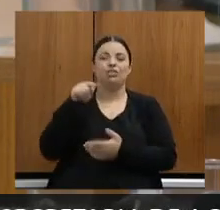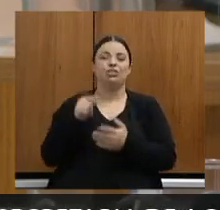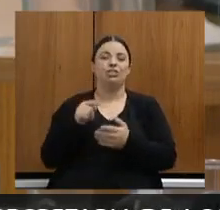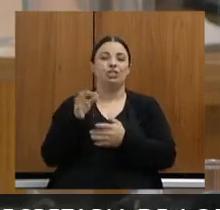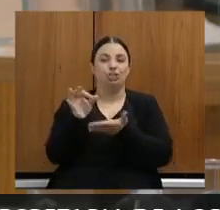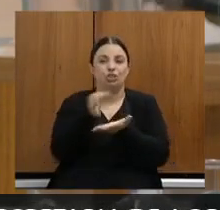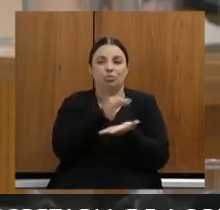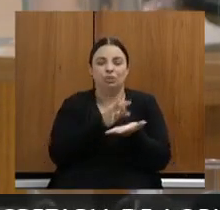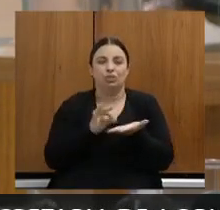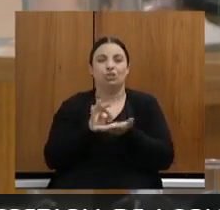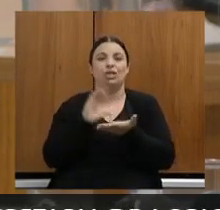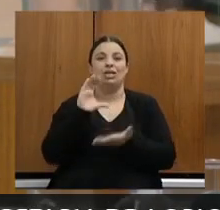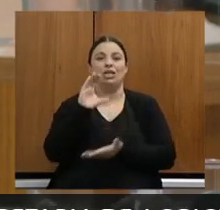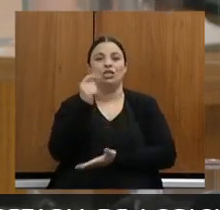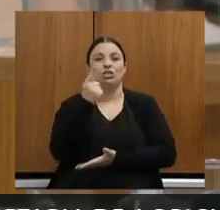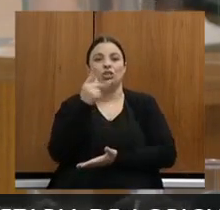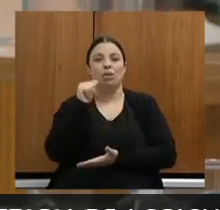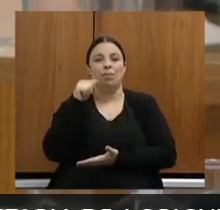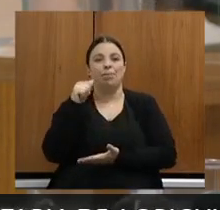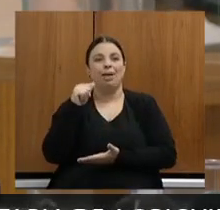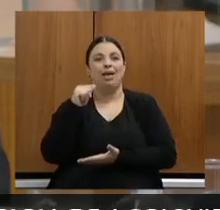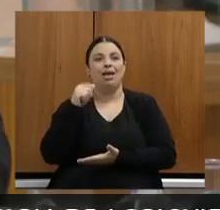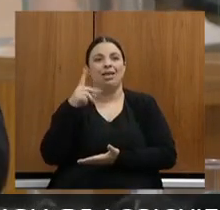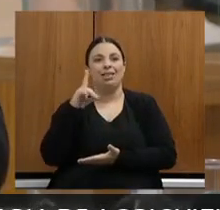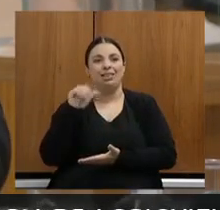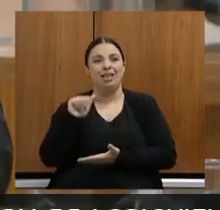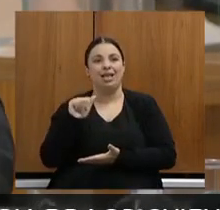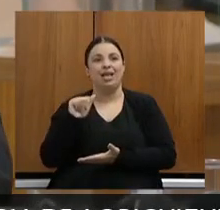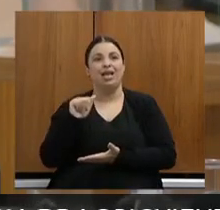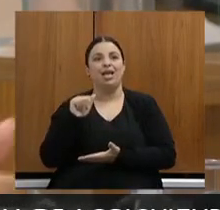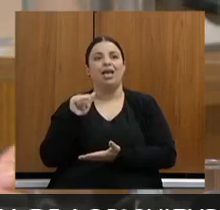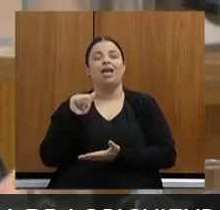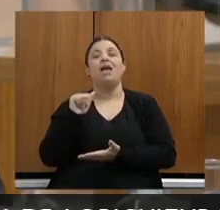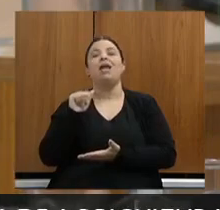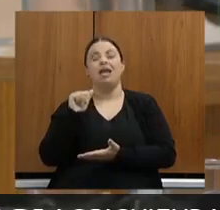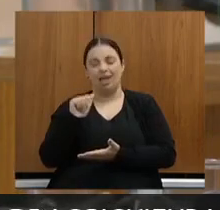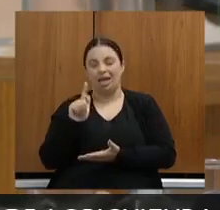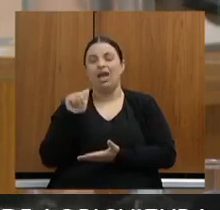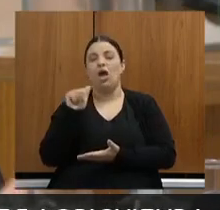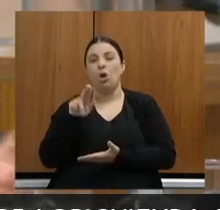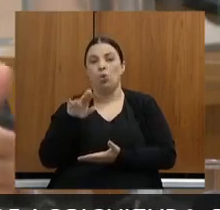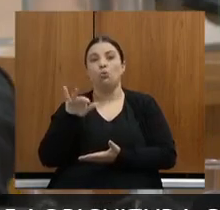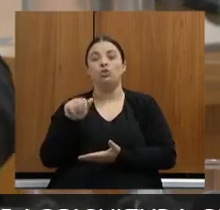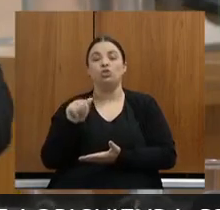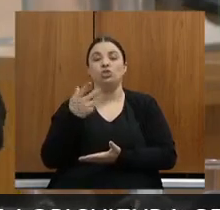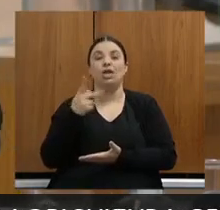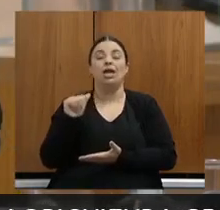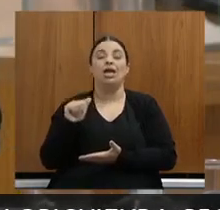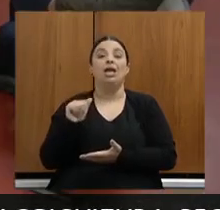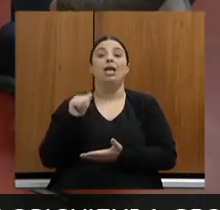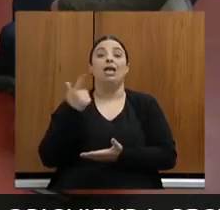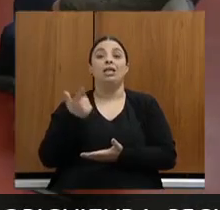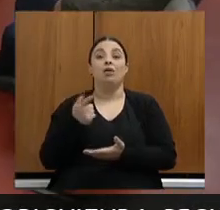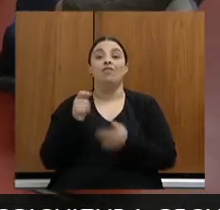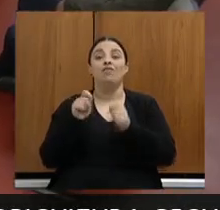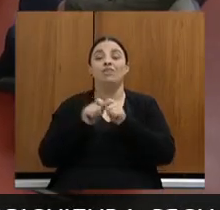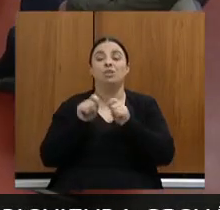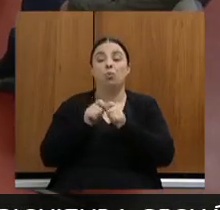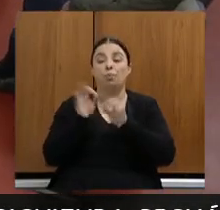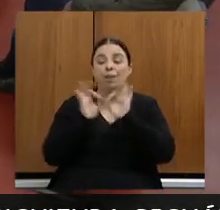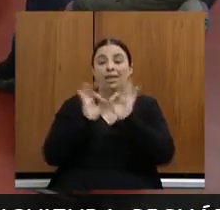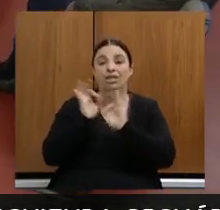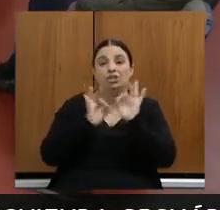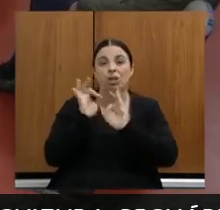Gaúcha com diretor do Dr Robson e lá fazendo os planejamento de interligação do noroeste de Minas no norte de